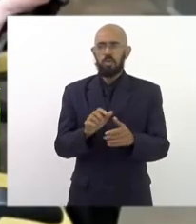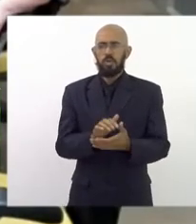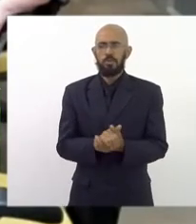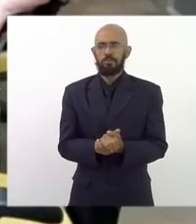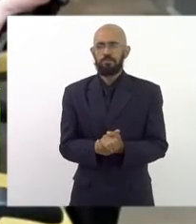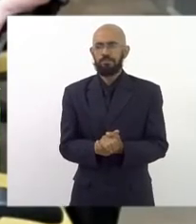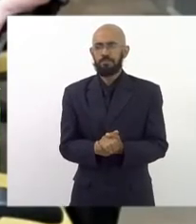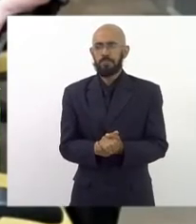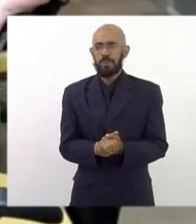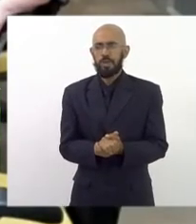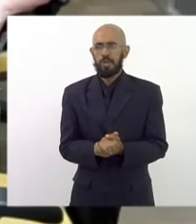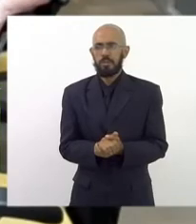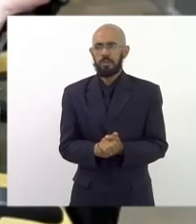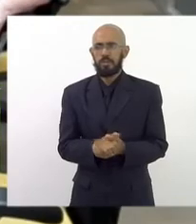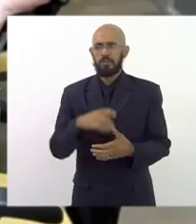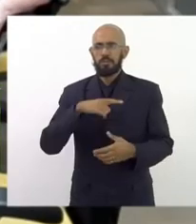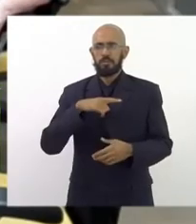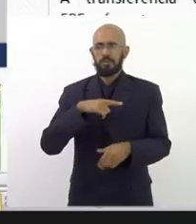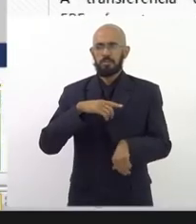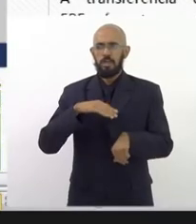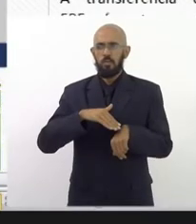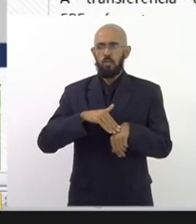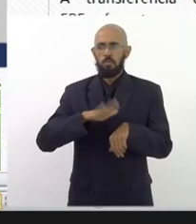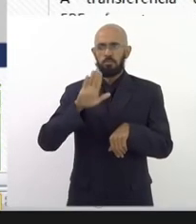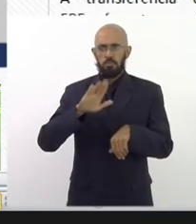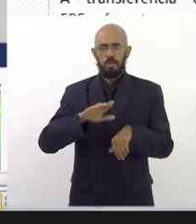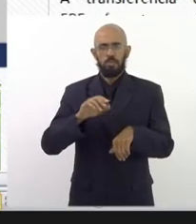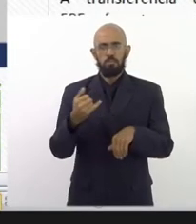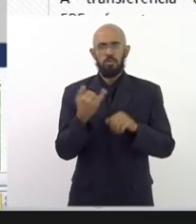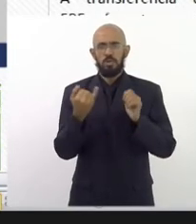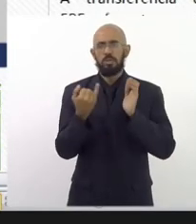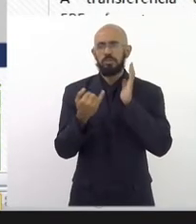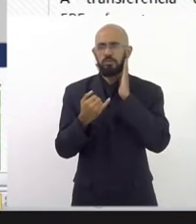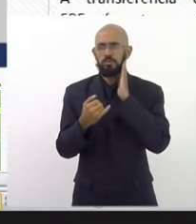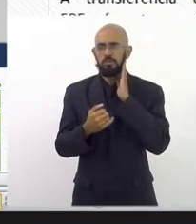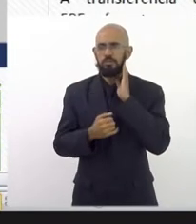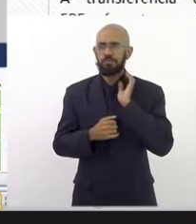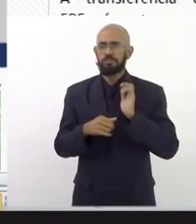ela dá um crescimento bastante significativo.